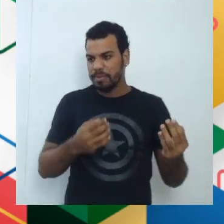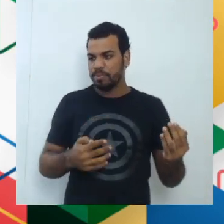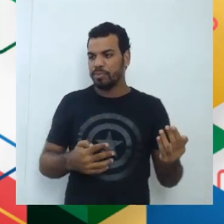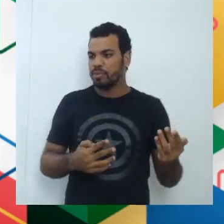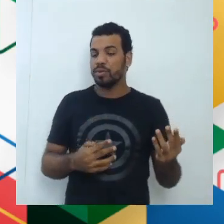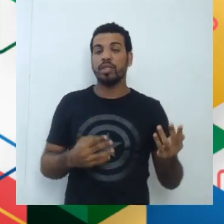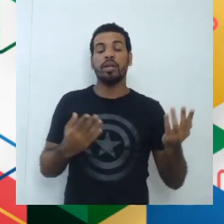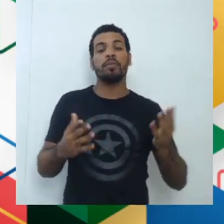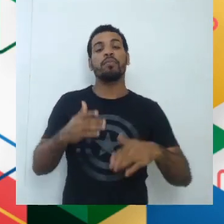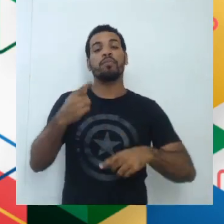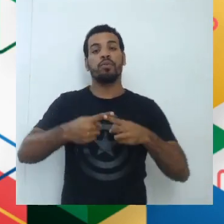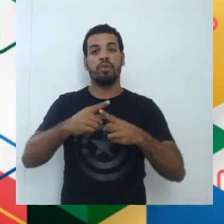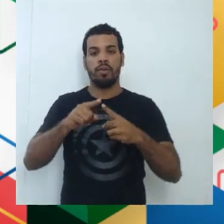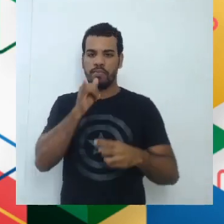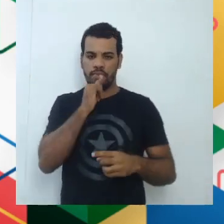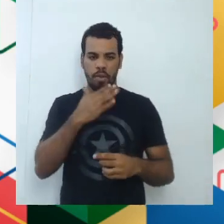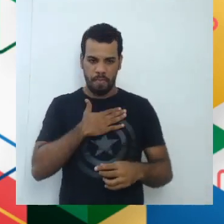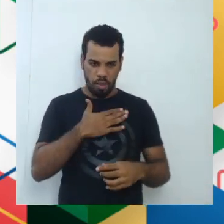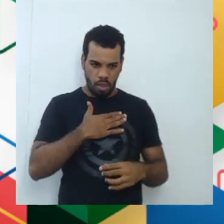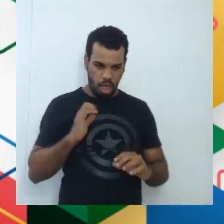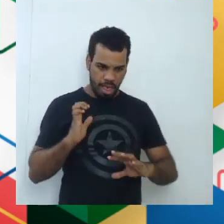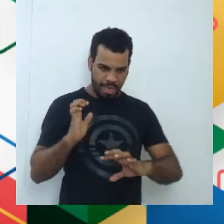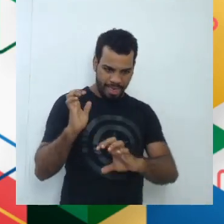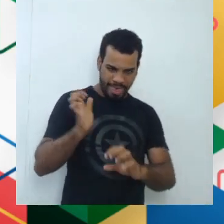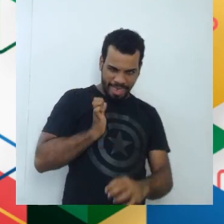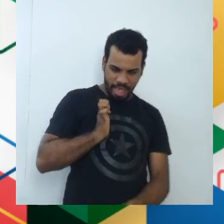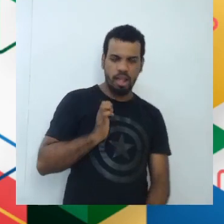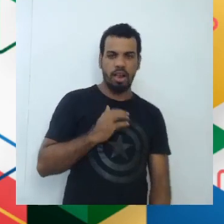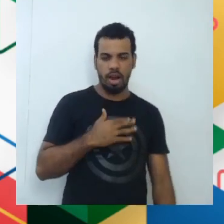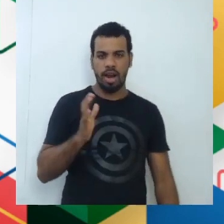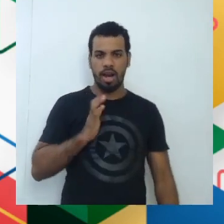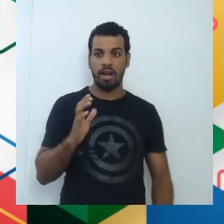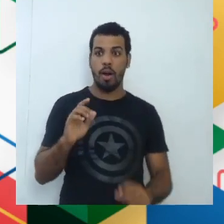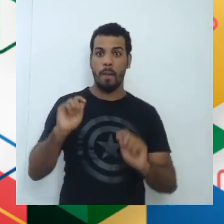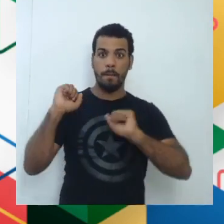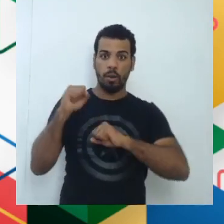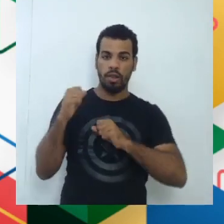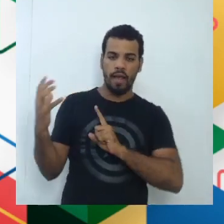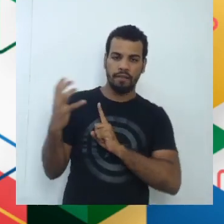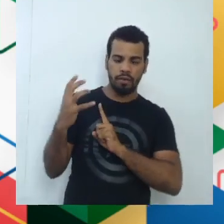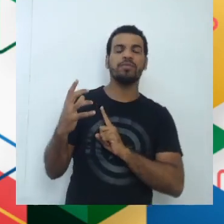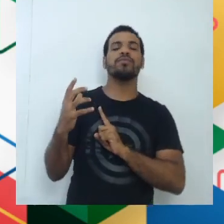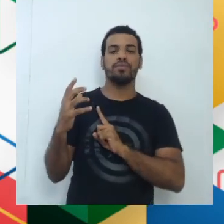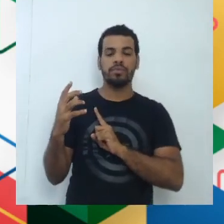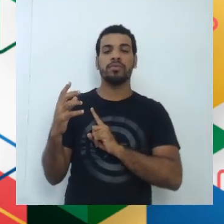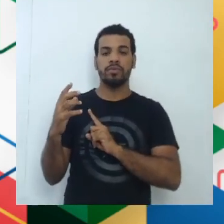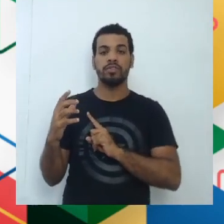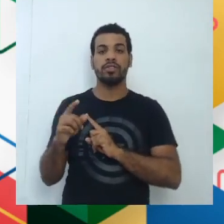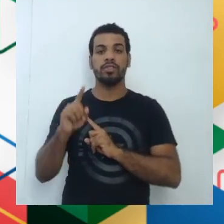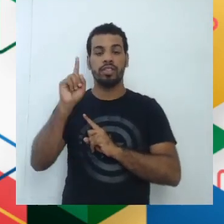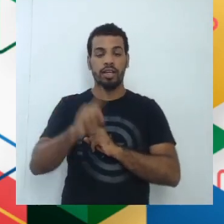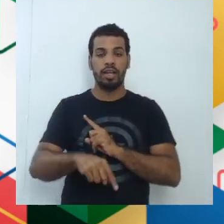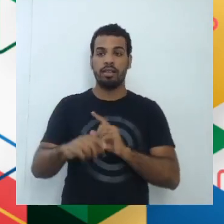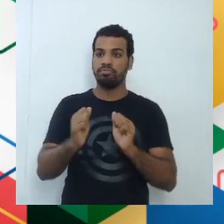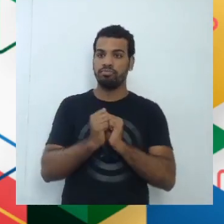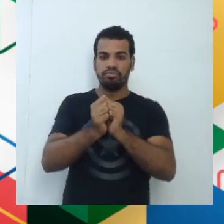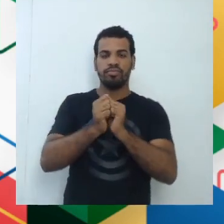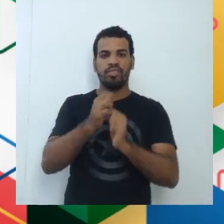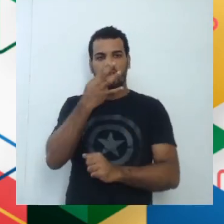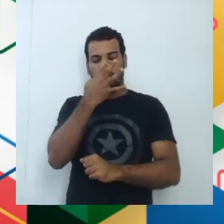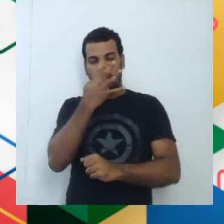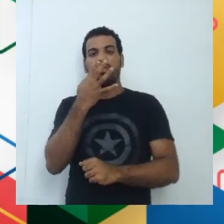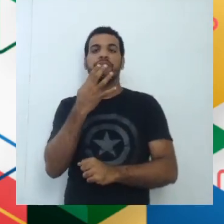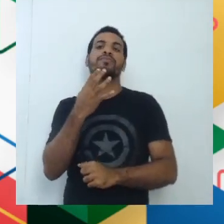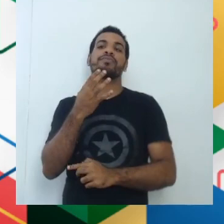geralmente a propriedade, que é a riqueza, o poder, que é a influência, e o prestígio, que é o status, eles andam juntos.